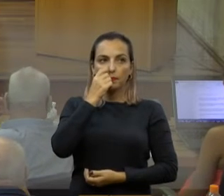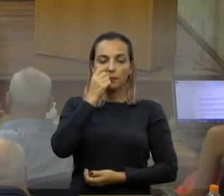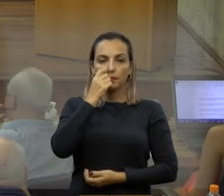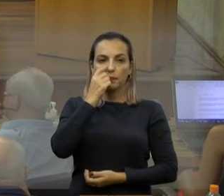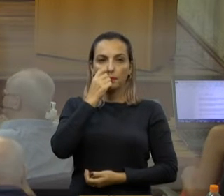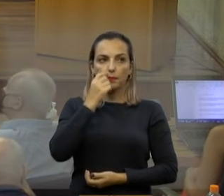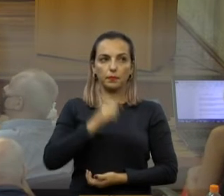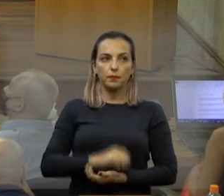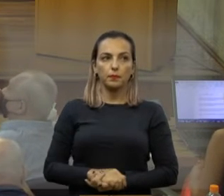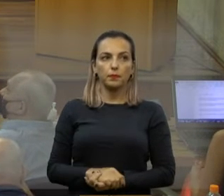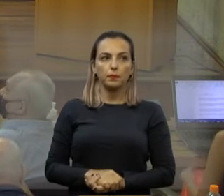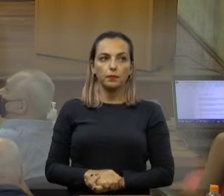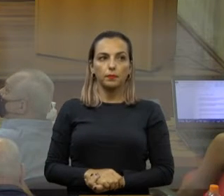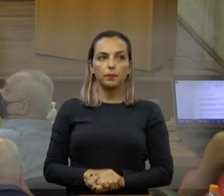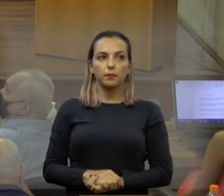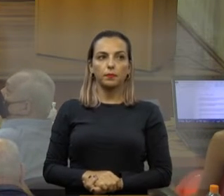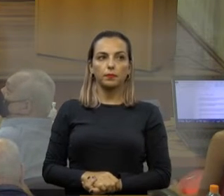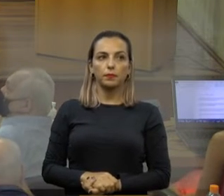Oi